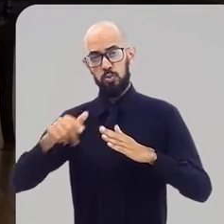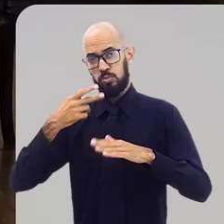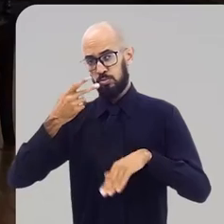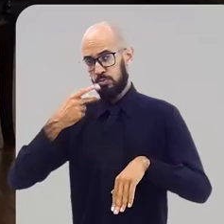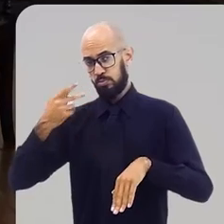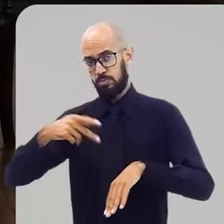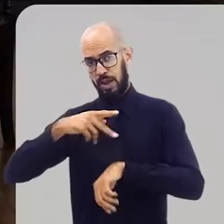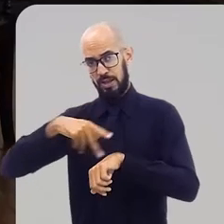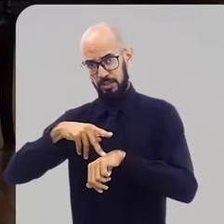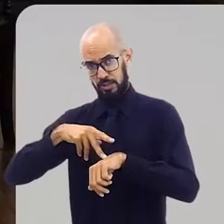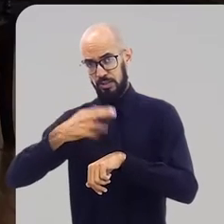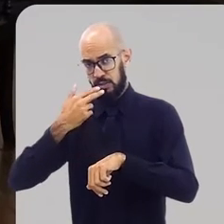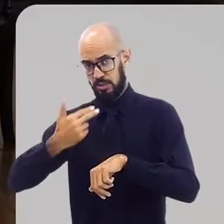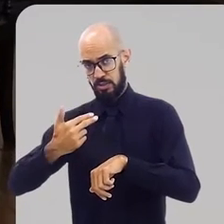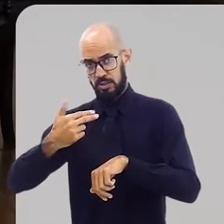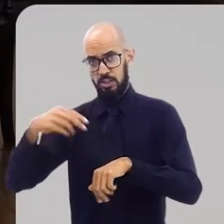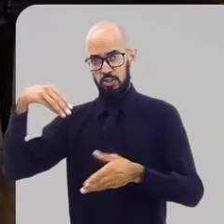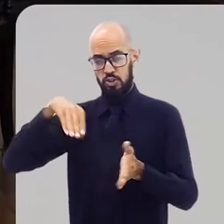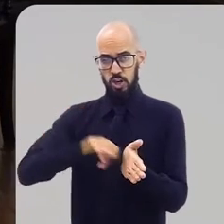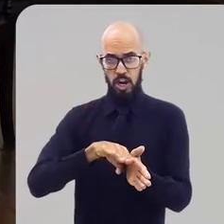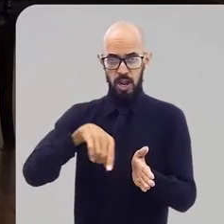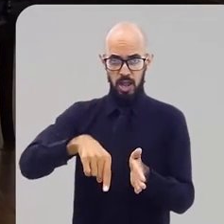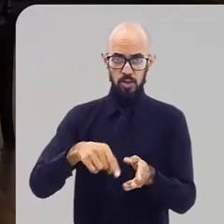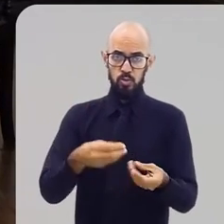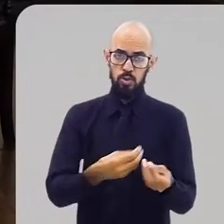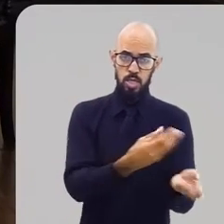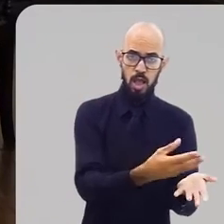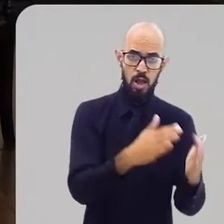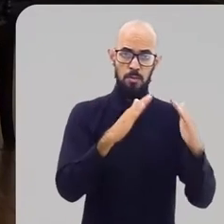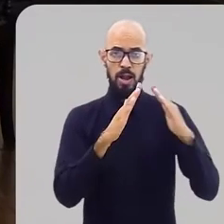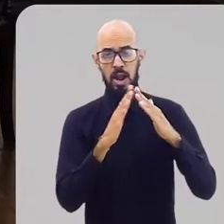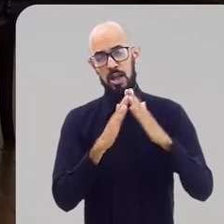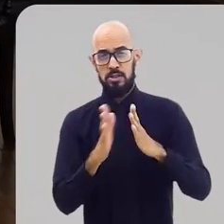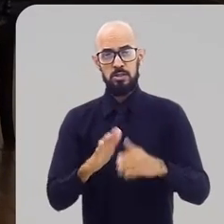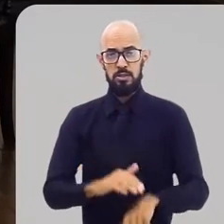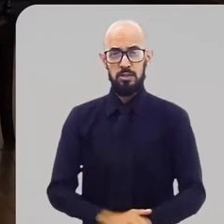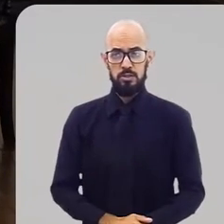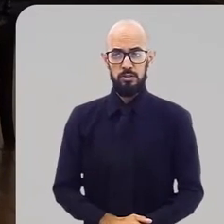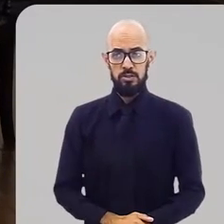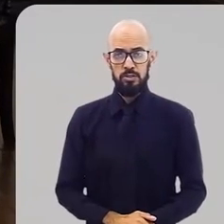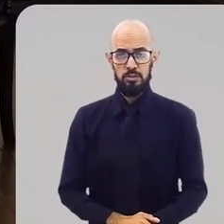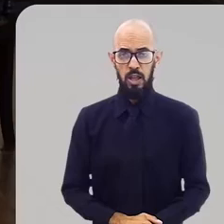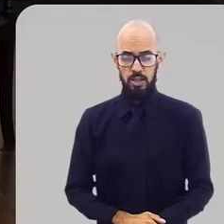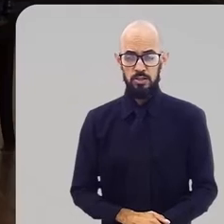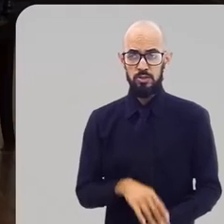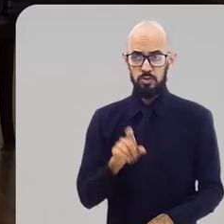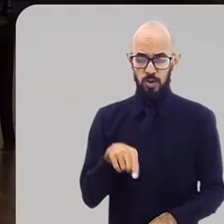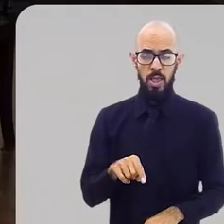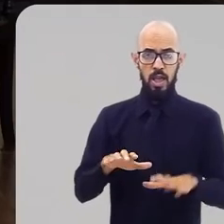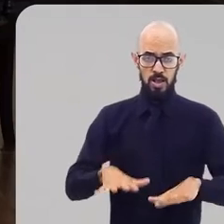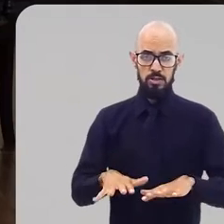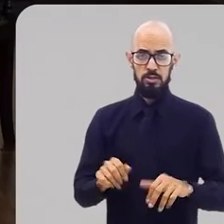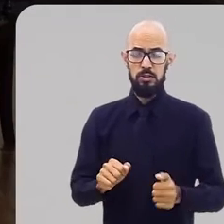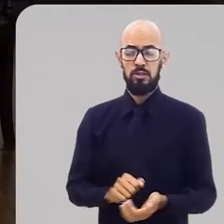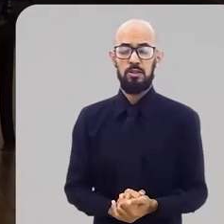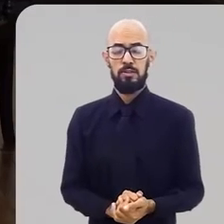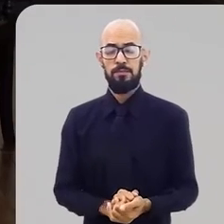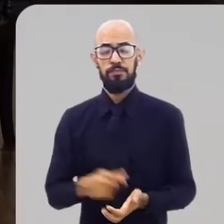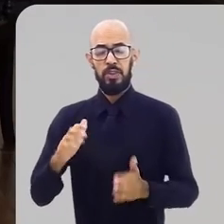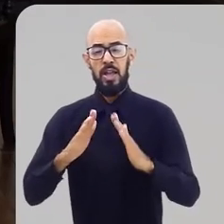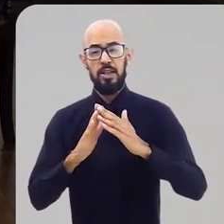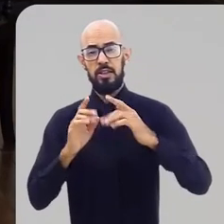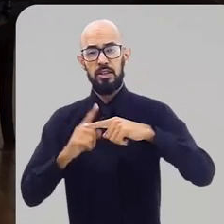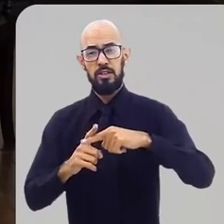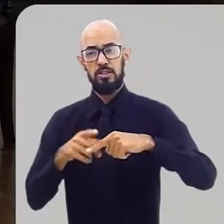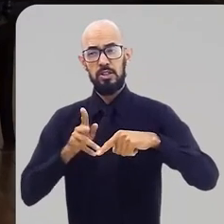dá um abrigo é e poder ajudar né as pessoas e várias outras situações Então são é um leque então